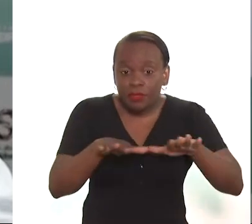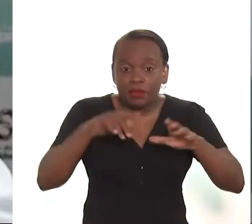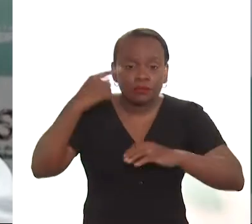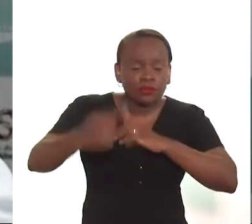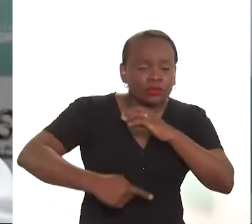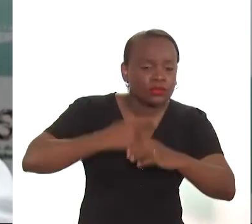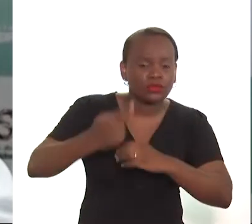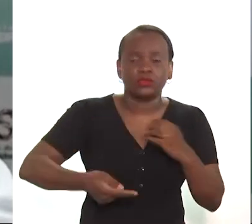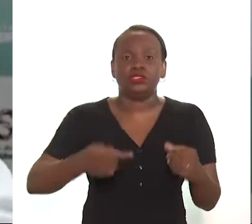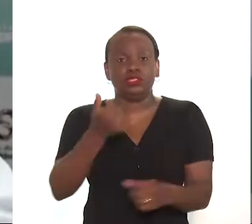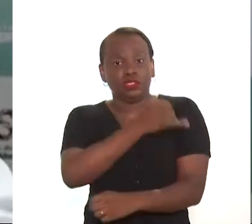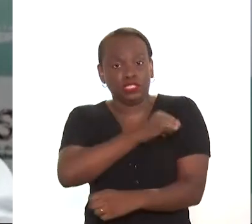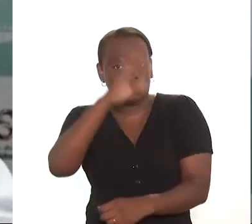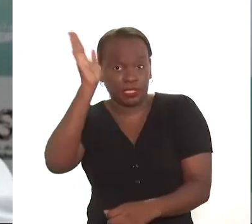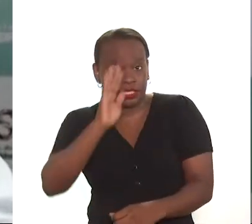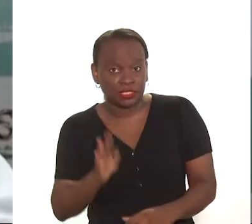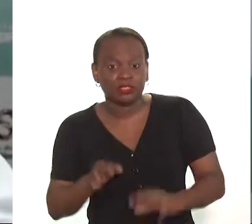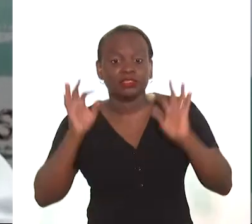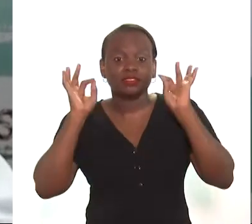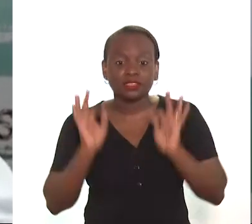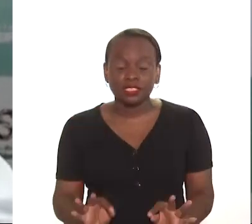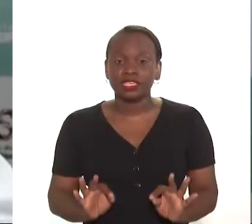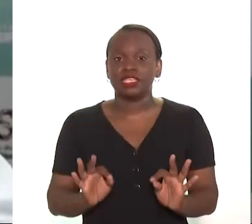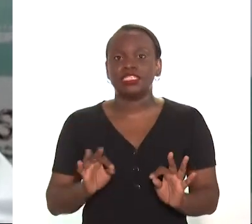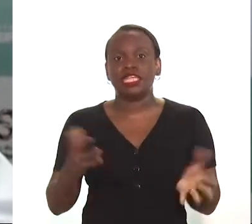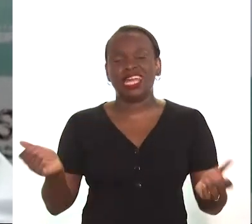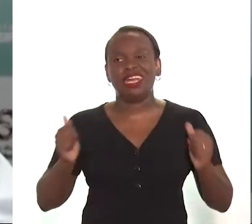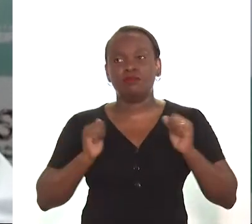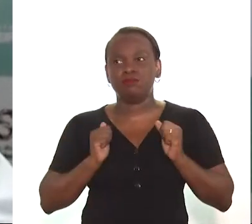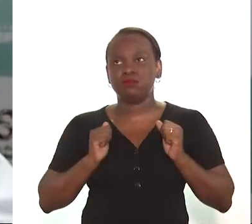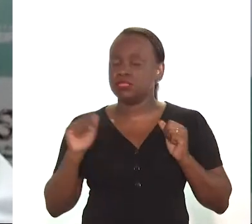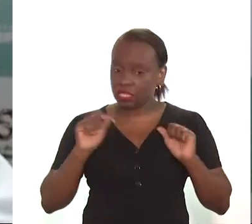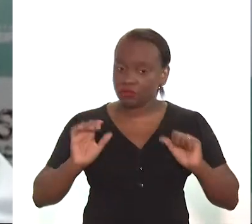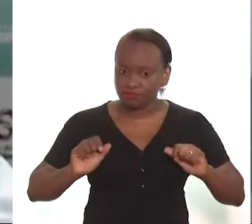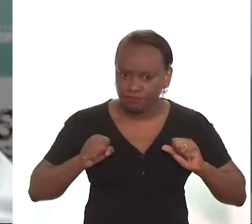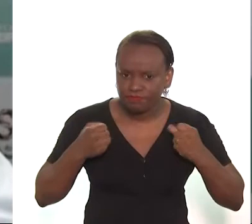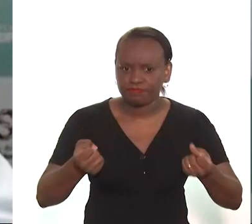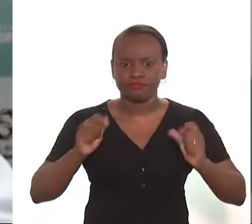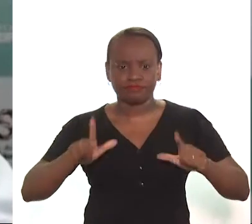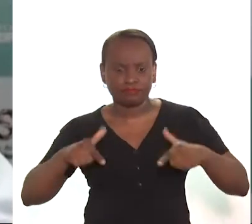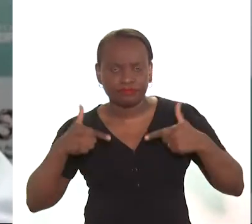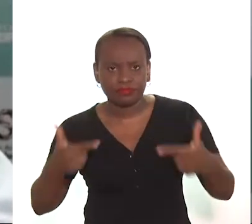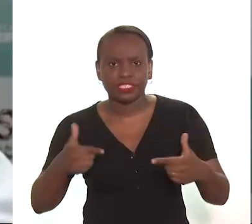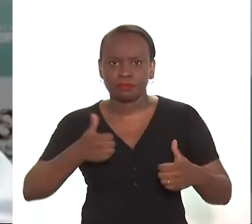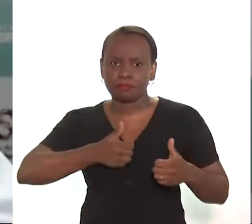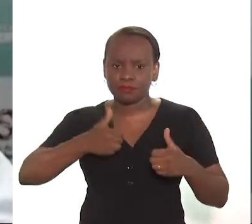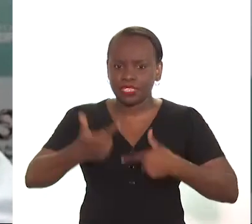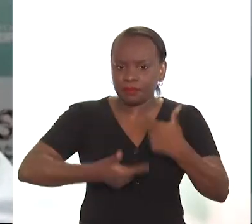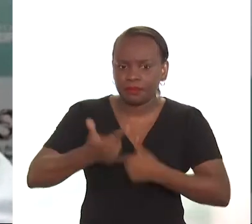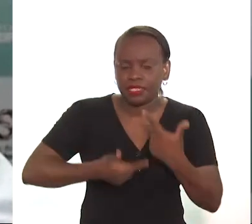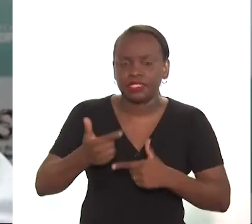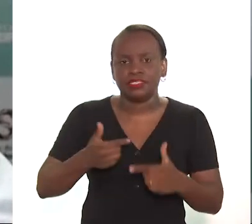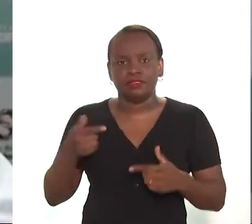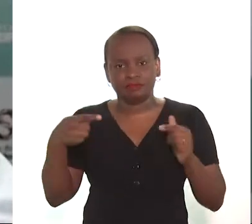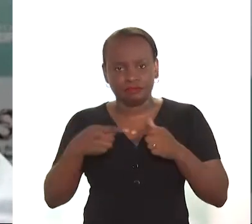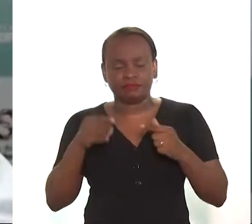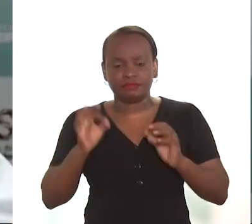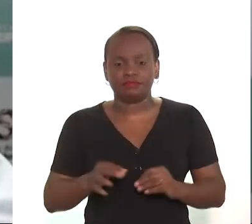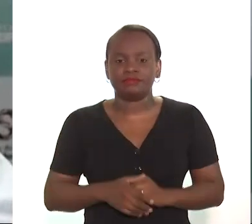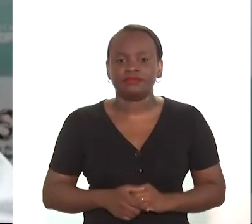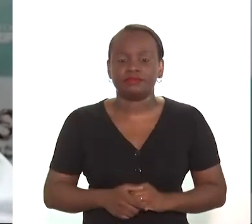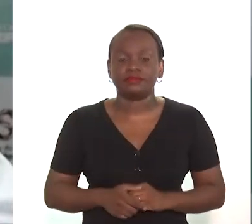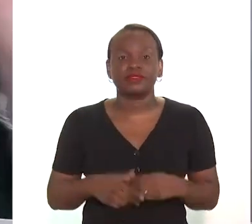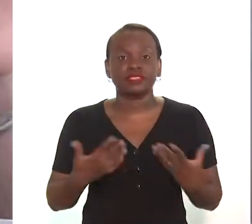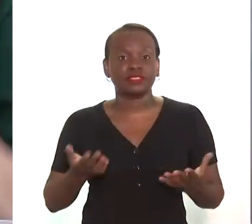mobilizações por todo o mundo, e o Rio de Janeiro, o Brasil, certamente não vai se furtar de lutar para fazer a sua frente de trabalho nesse